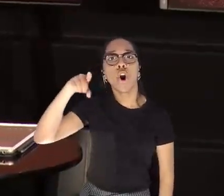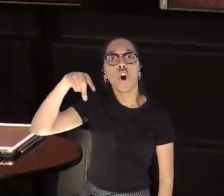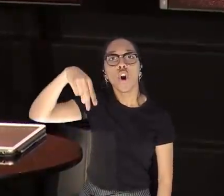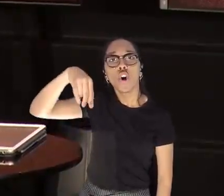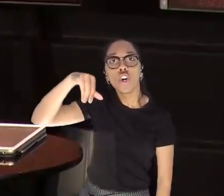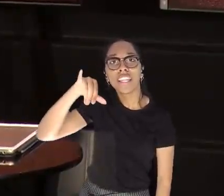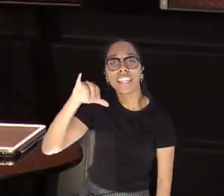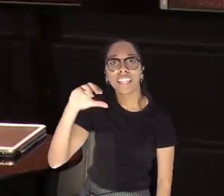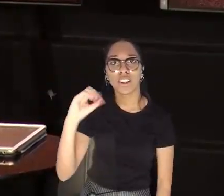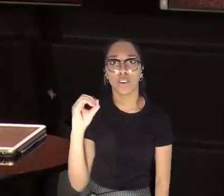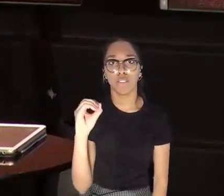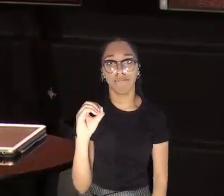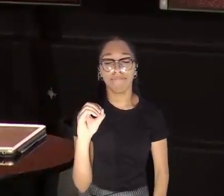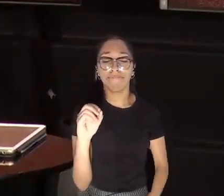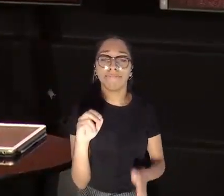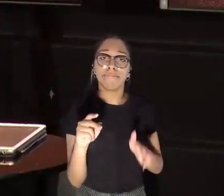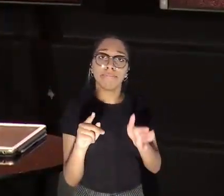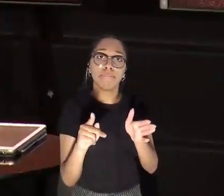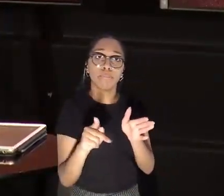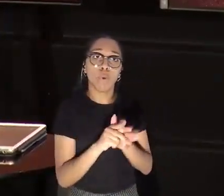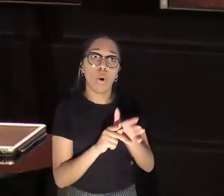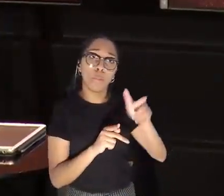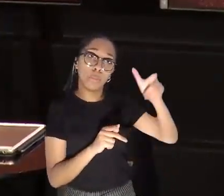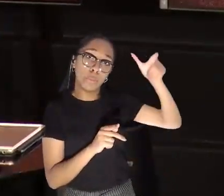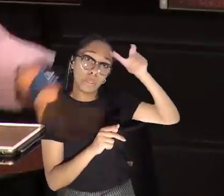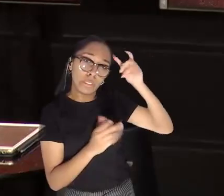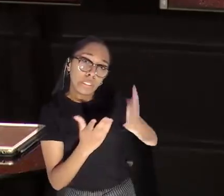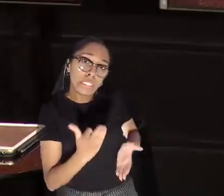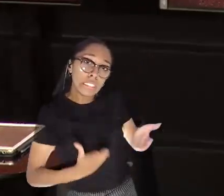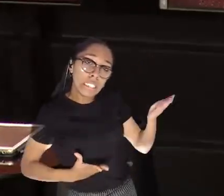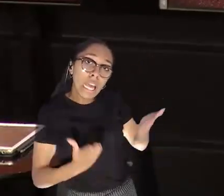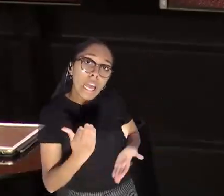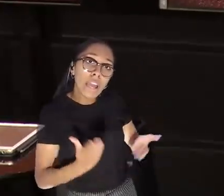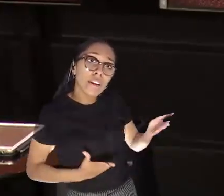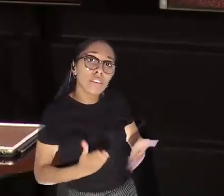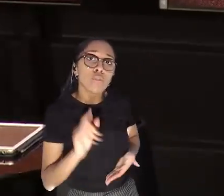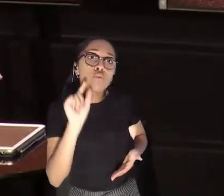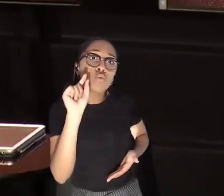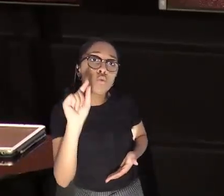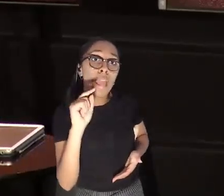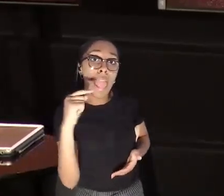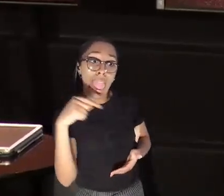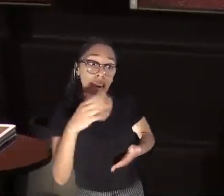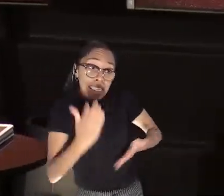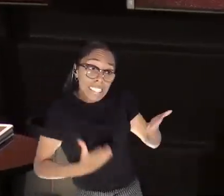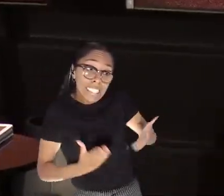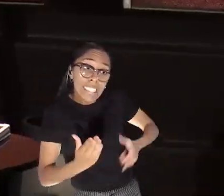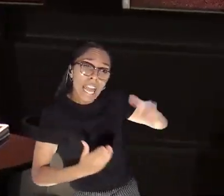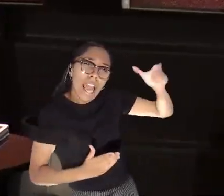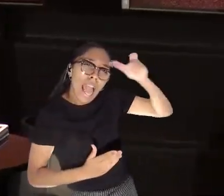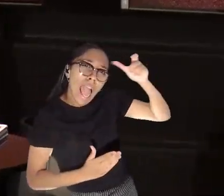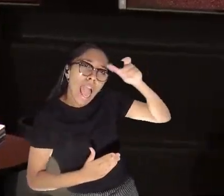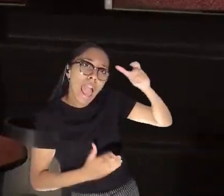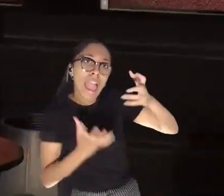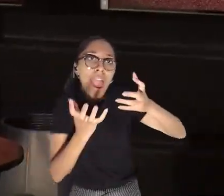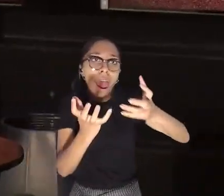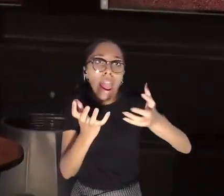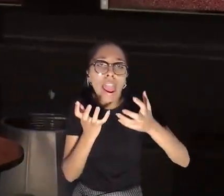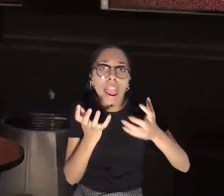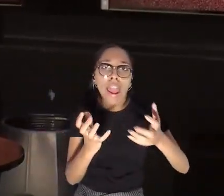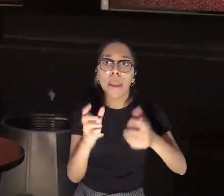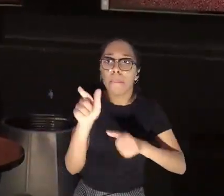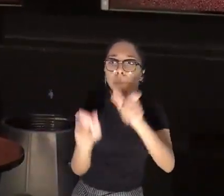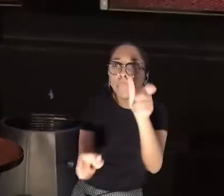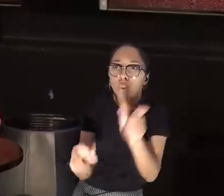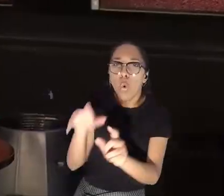um vagabundo que quis ser como Deus, e agora está onde merece, no inferno, e ele inveja você, porque ele quer ir para onde